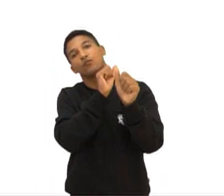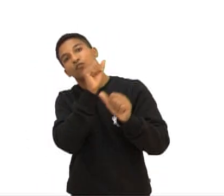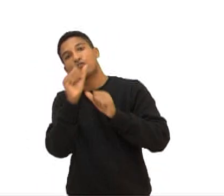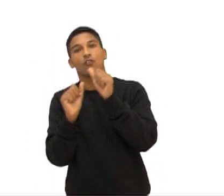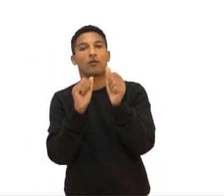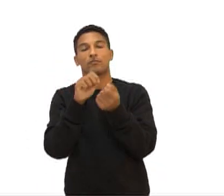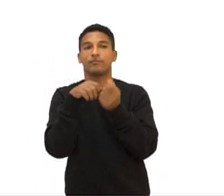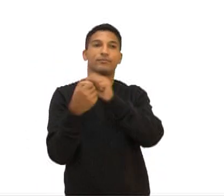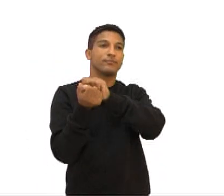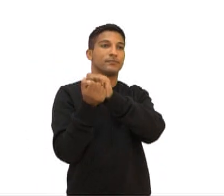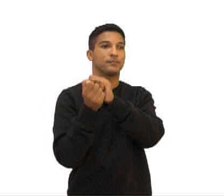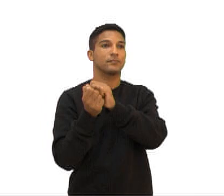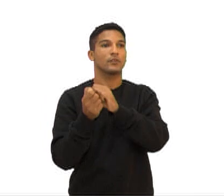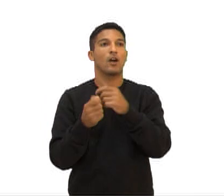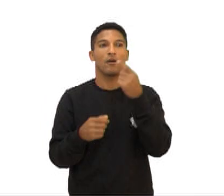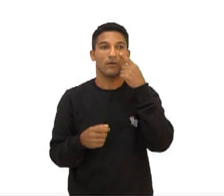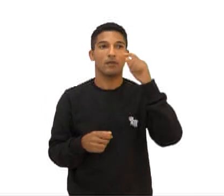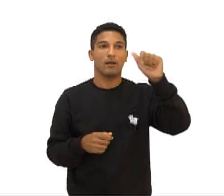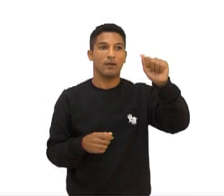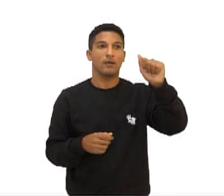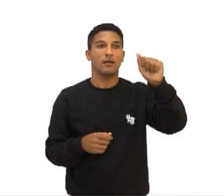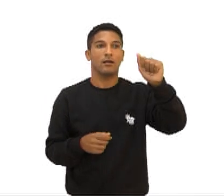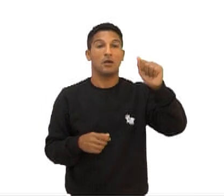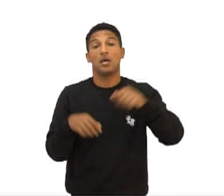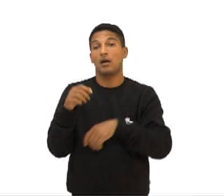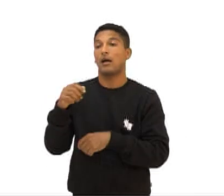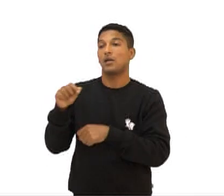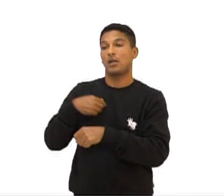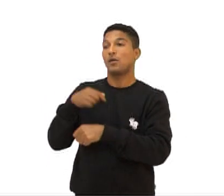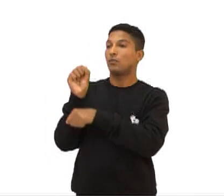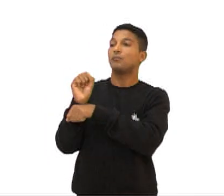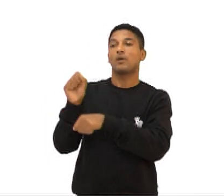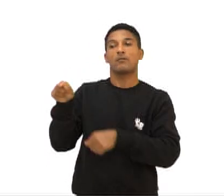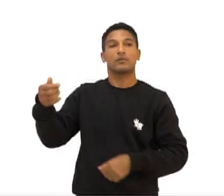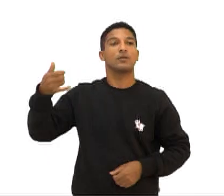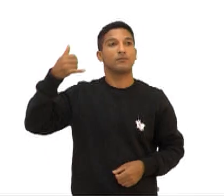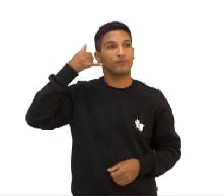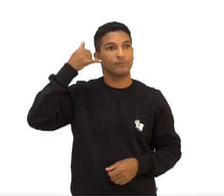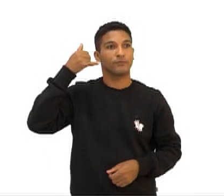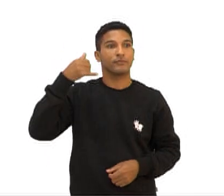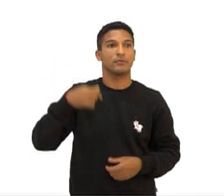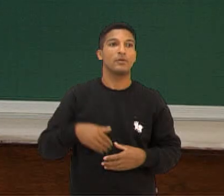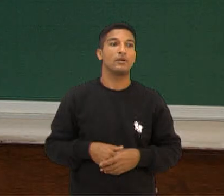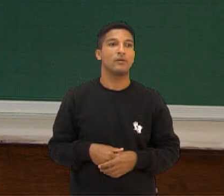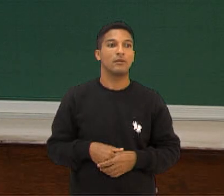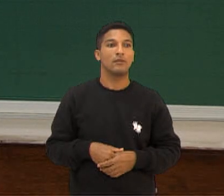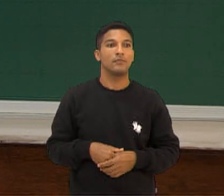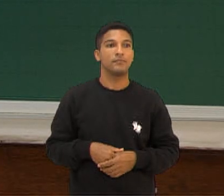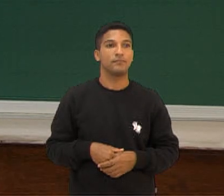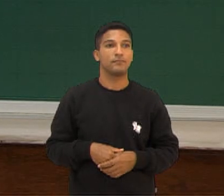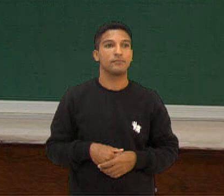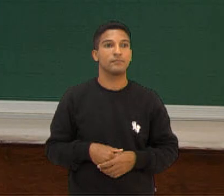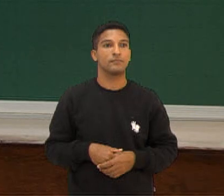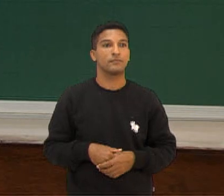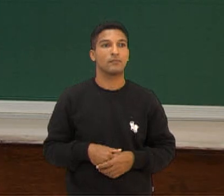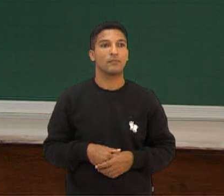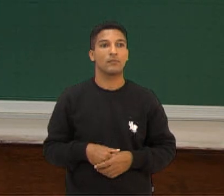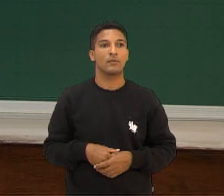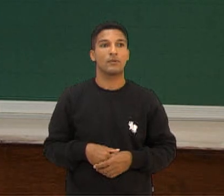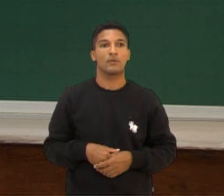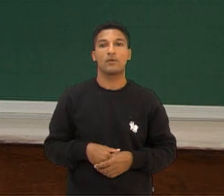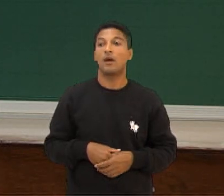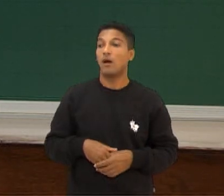telefone. Cremos na sua honestidade. Tem que colocar ali, pessoal, ok? Então, transformar